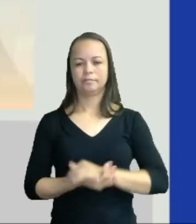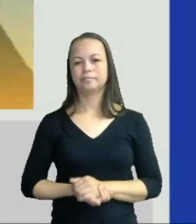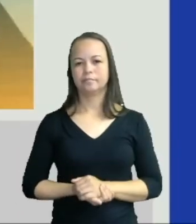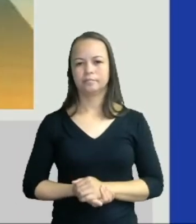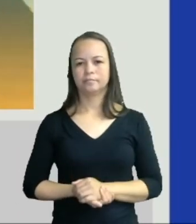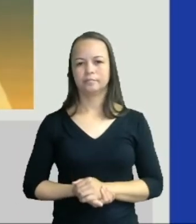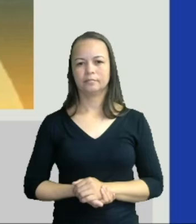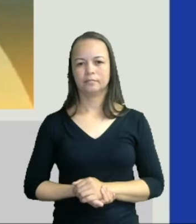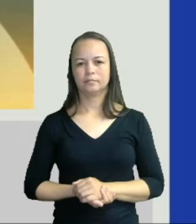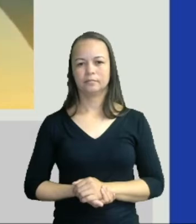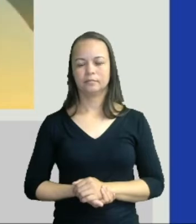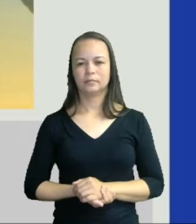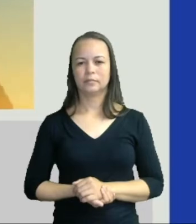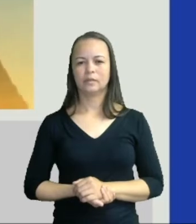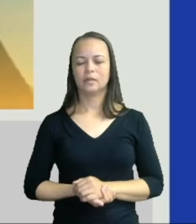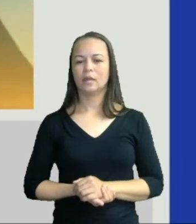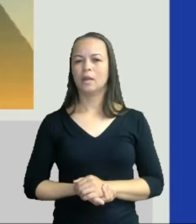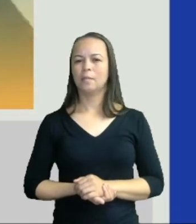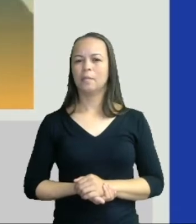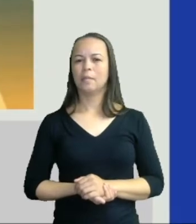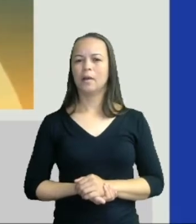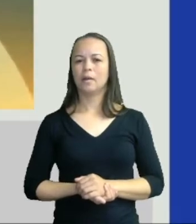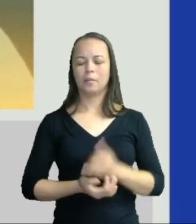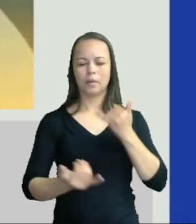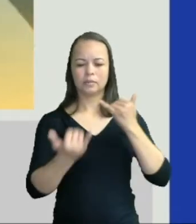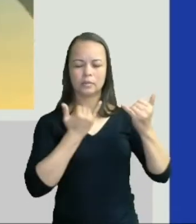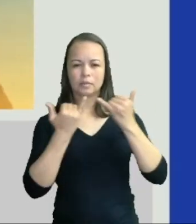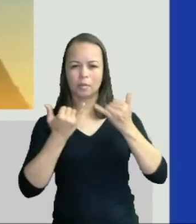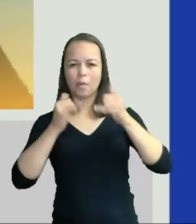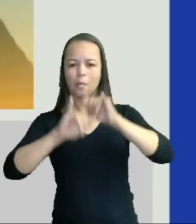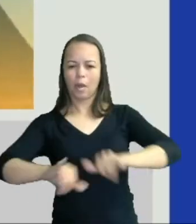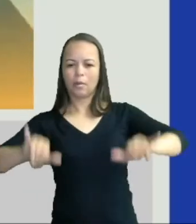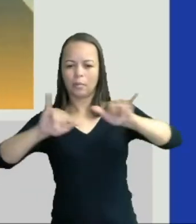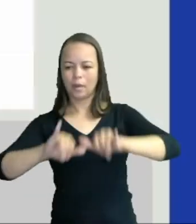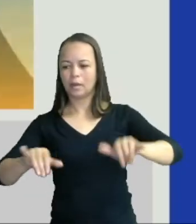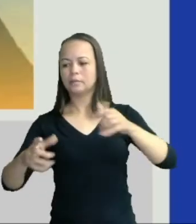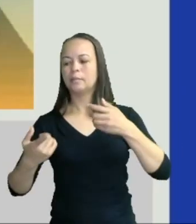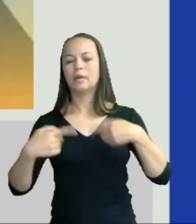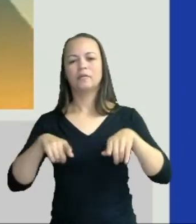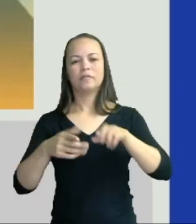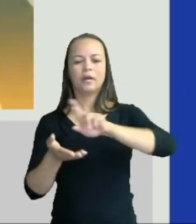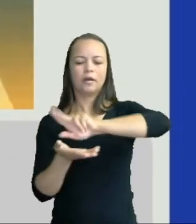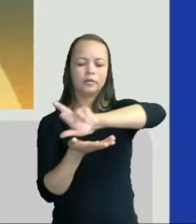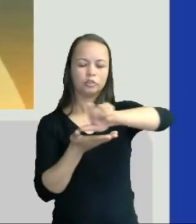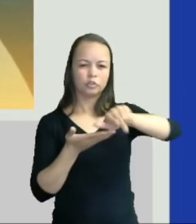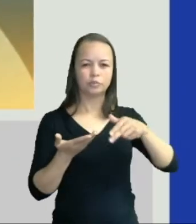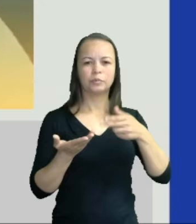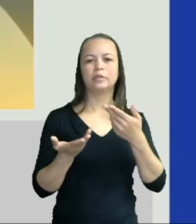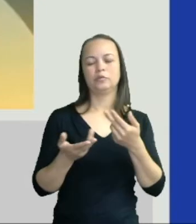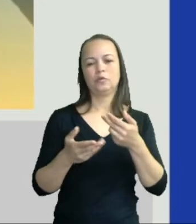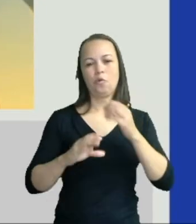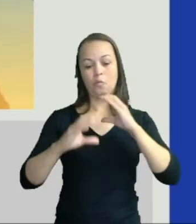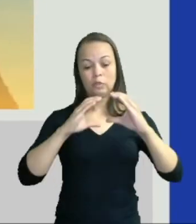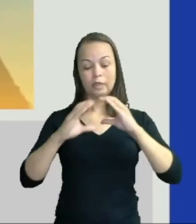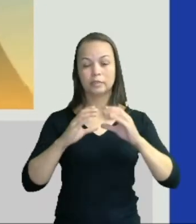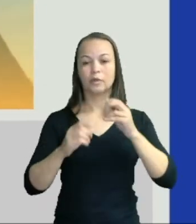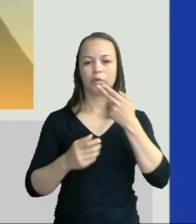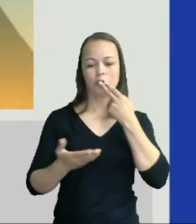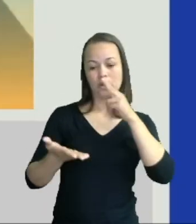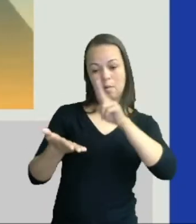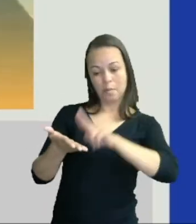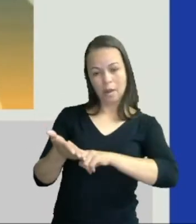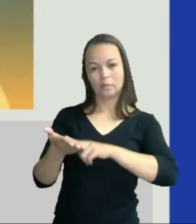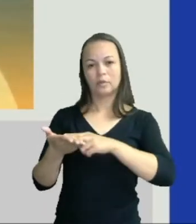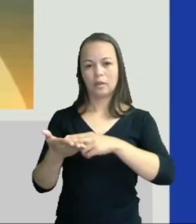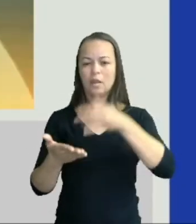situação melhorou muito. Pessoas, empresas e órgãos do governo de diversas partes do país passaram a interagir com